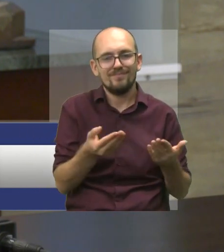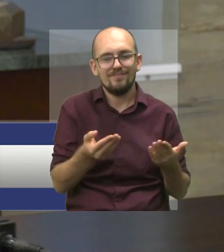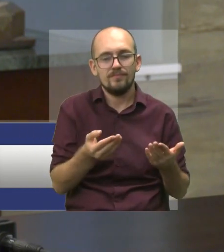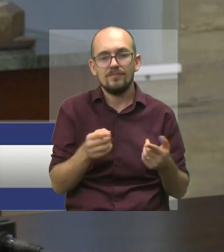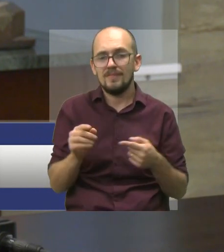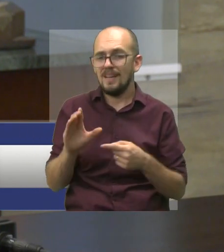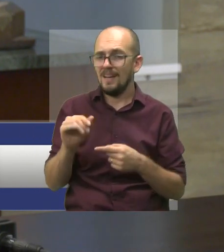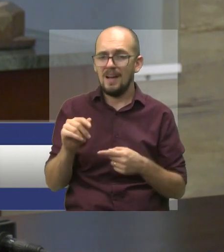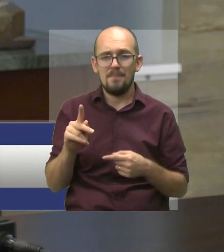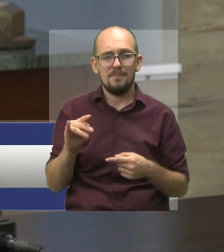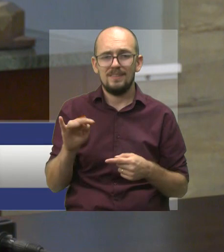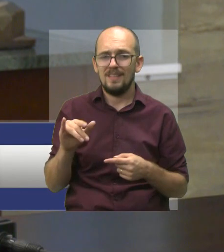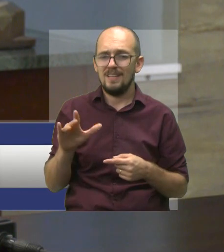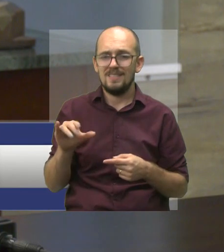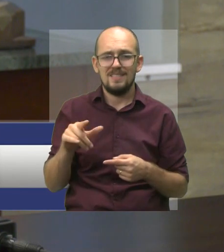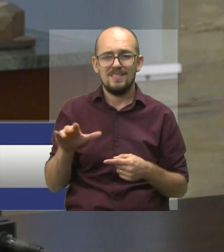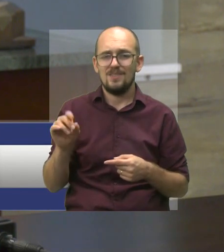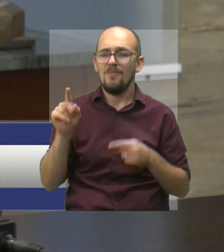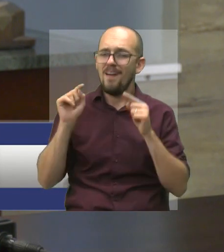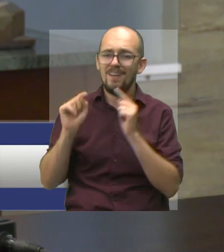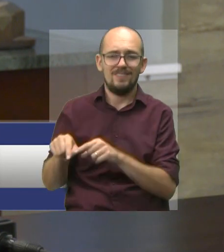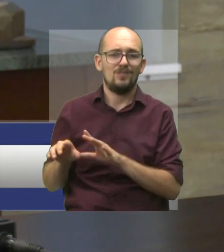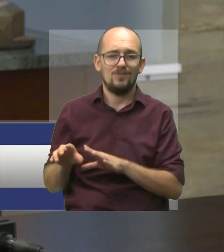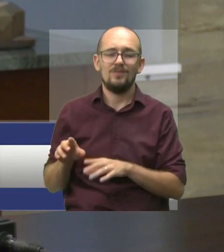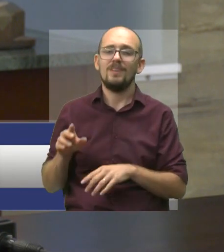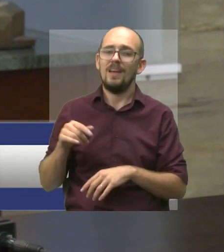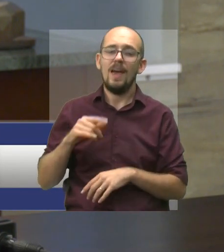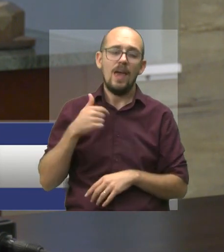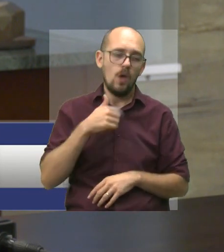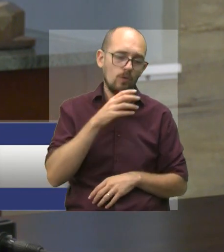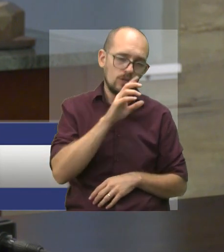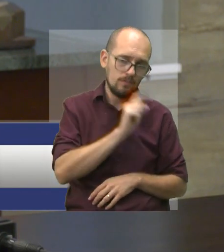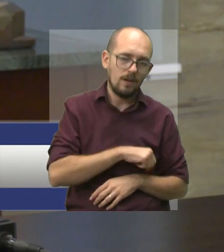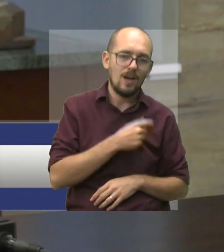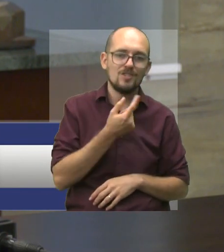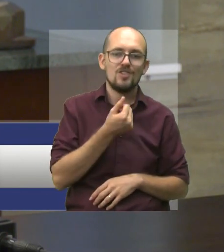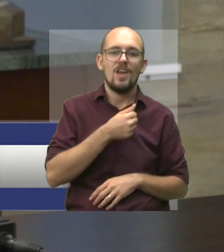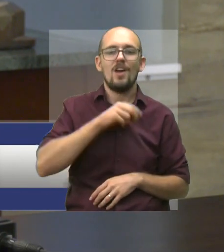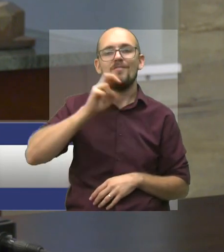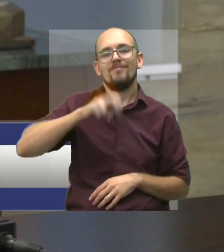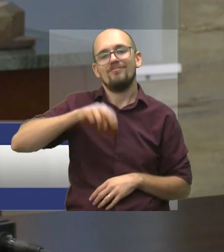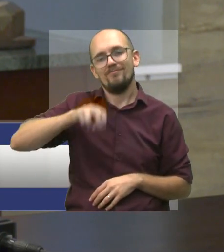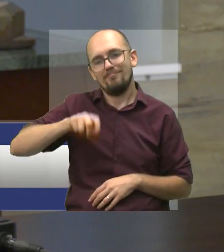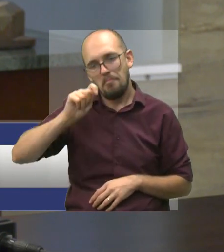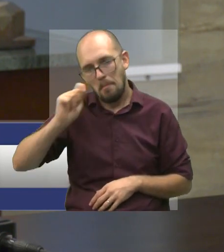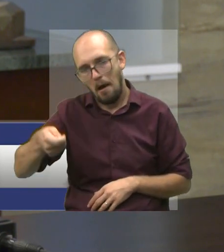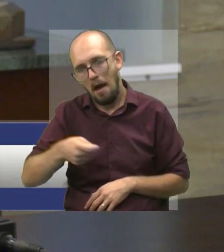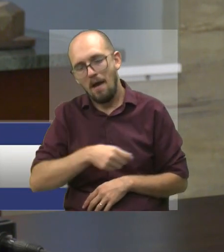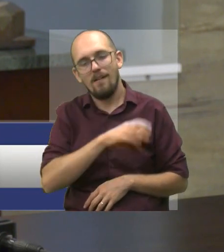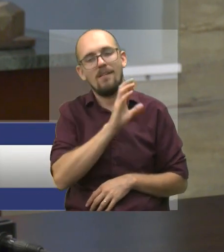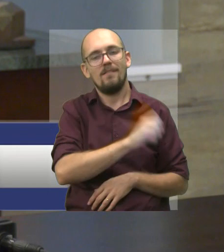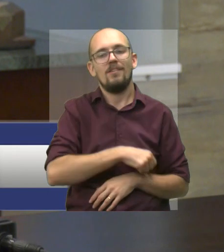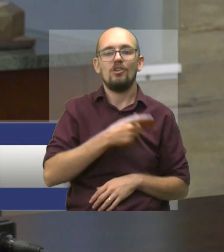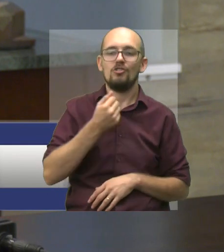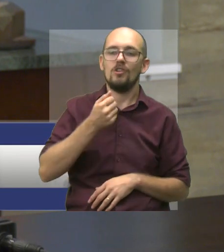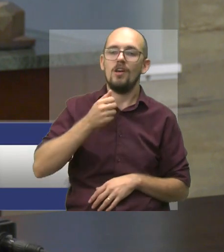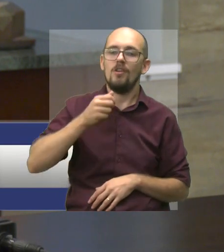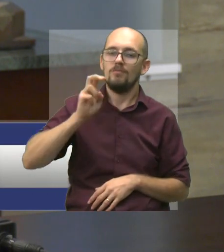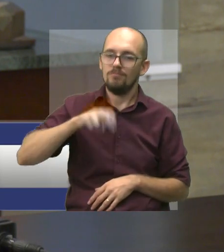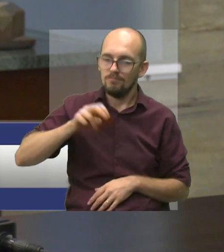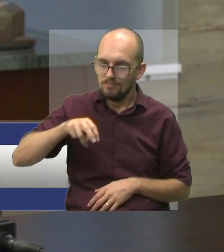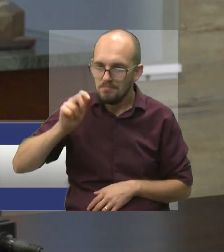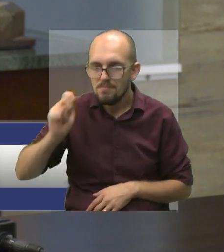a sua poupança. Você vai ter que ir lá, pegar o dinheiro e pagar. Então, eu imagino que, se prevalecer